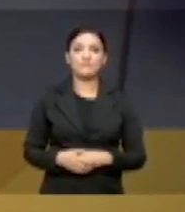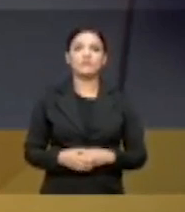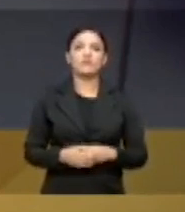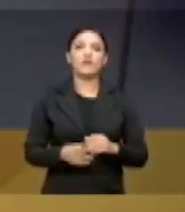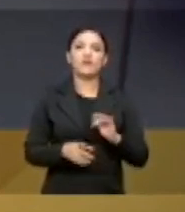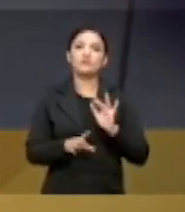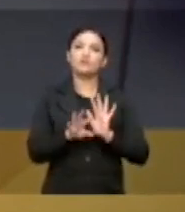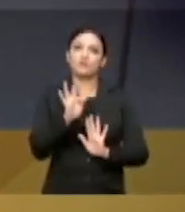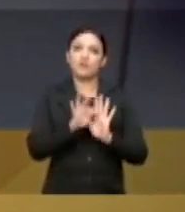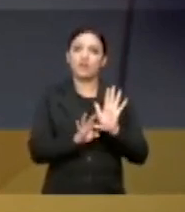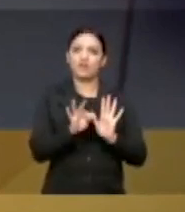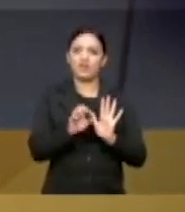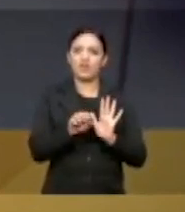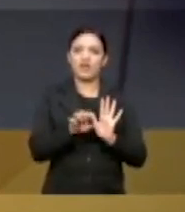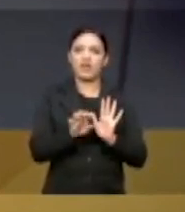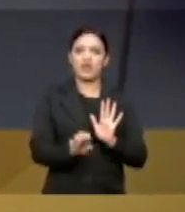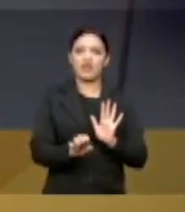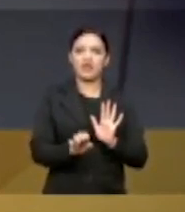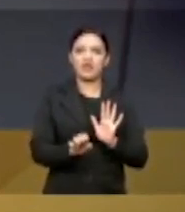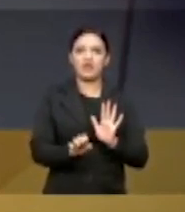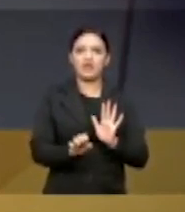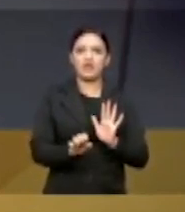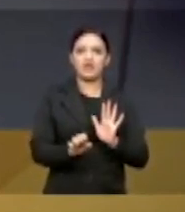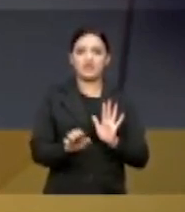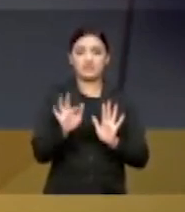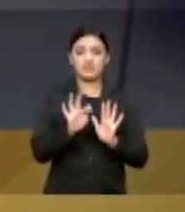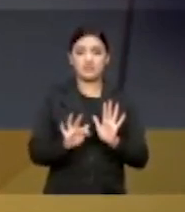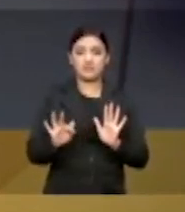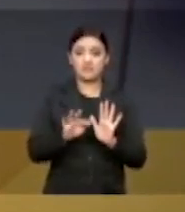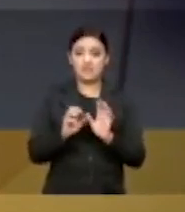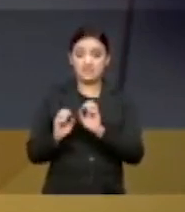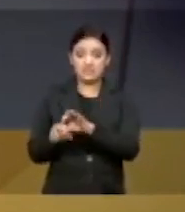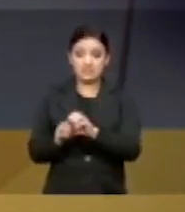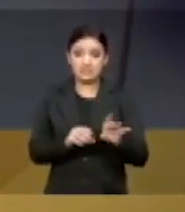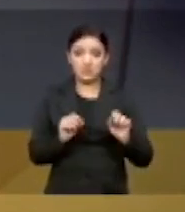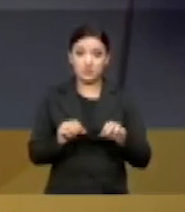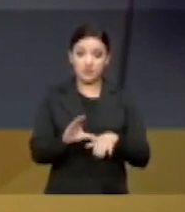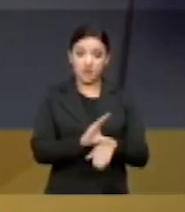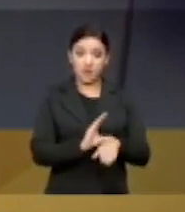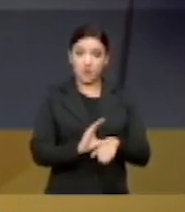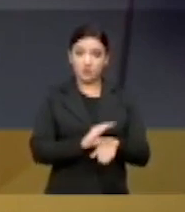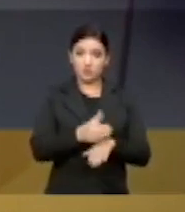docência, que a Constituição de 1988, leio,